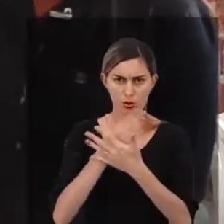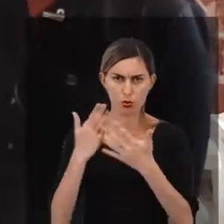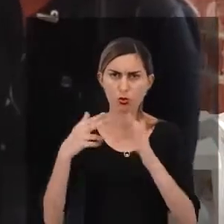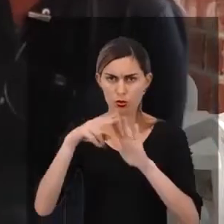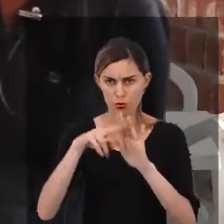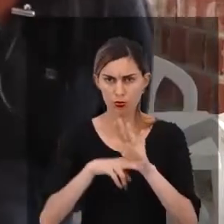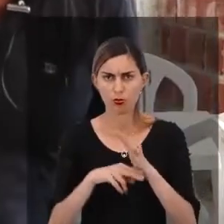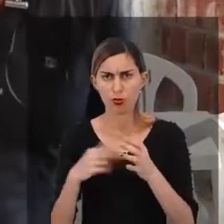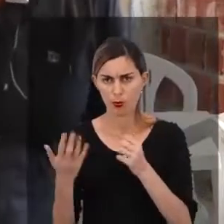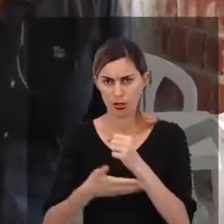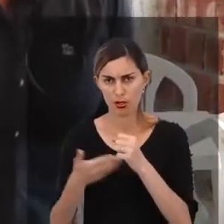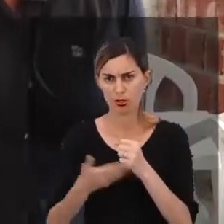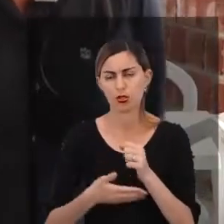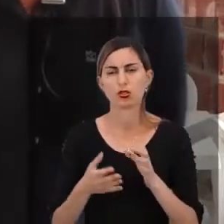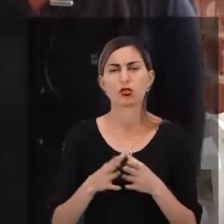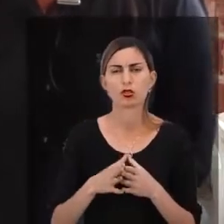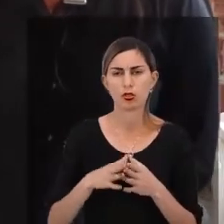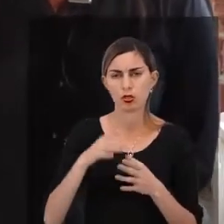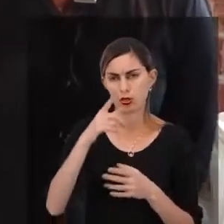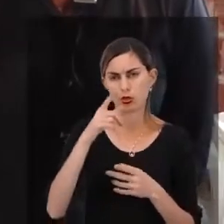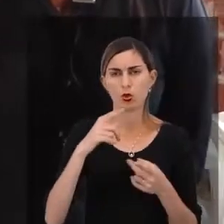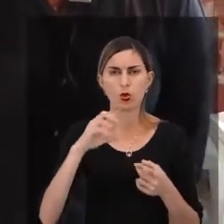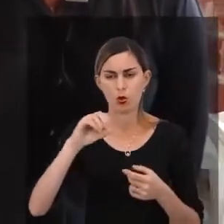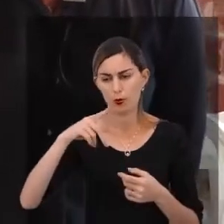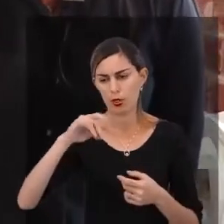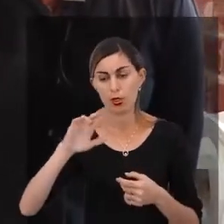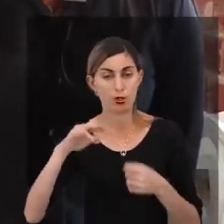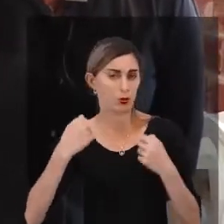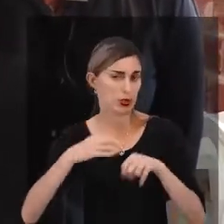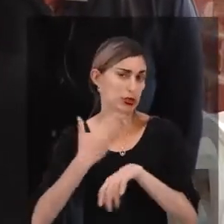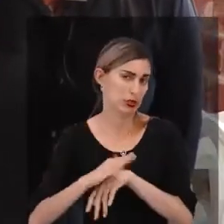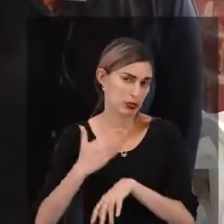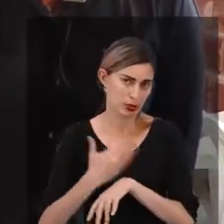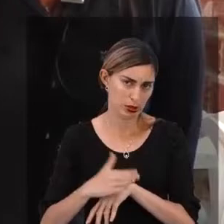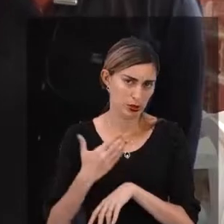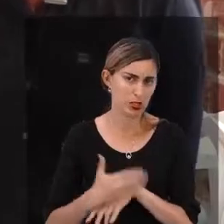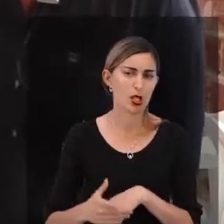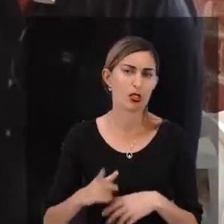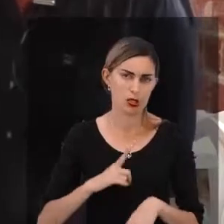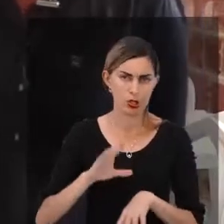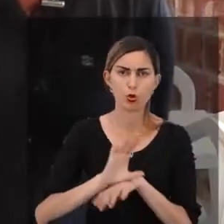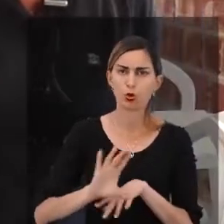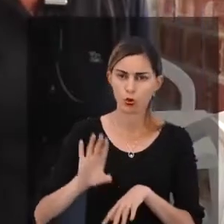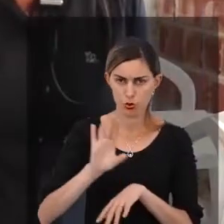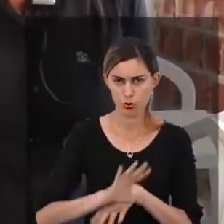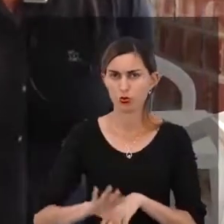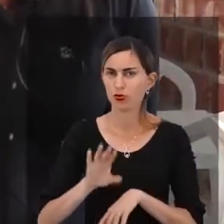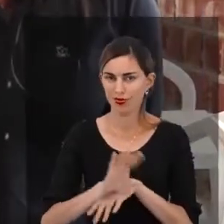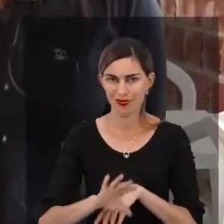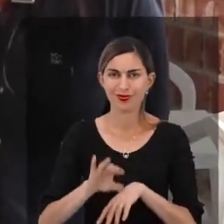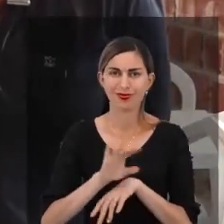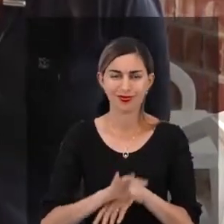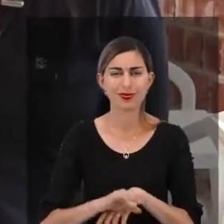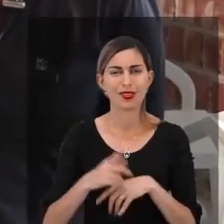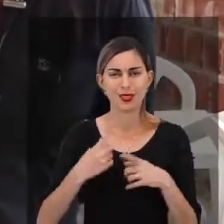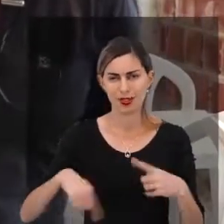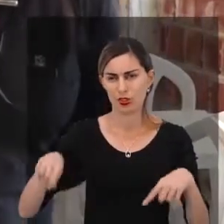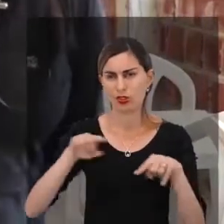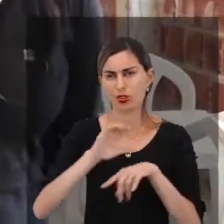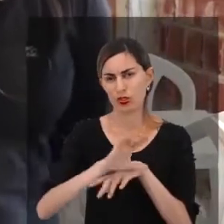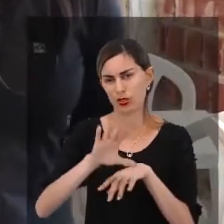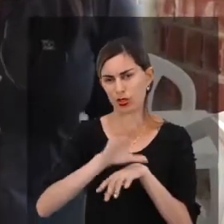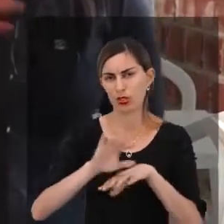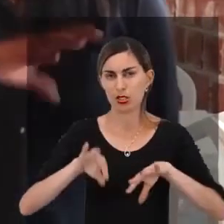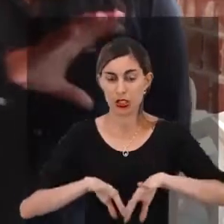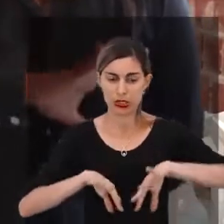alguns procedimentos básicos. O cremalheiro, o funcionário, o operador, ele tem que ser treinado, né? Ele tem que ter o curso.